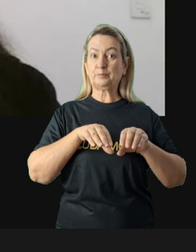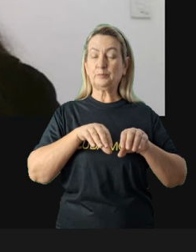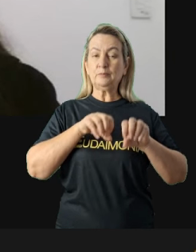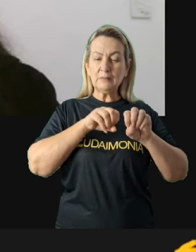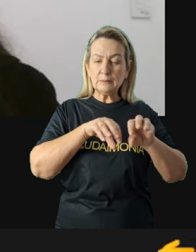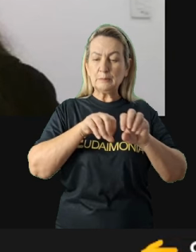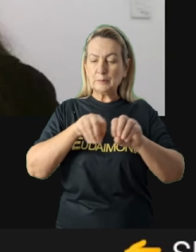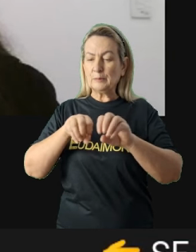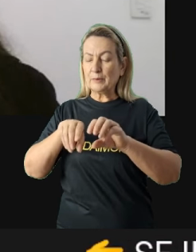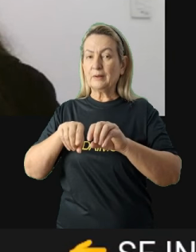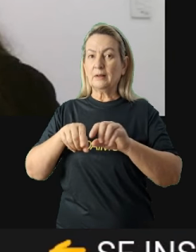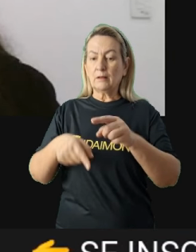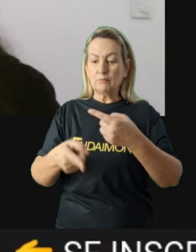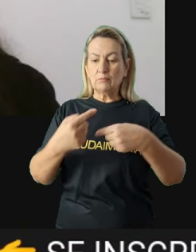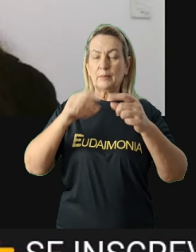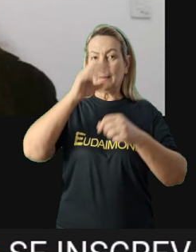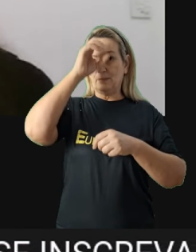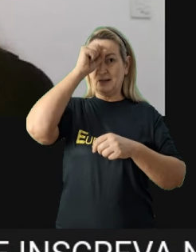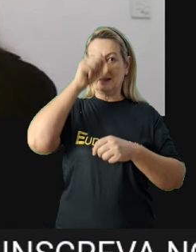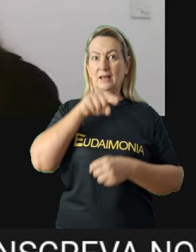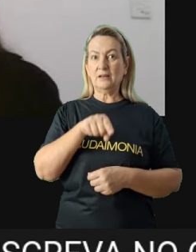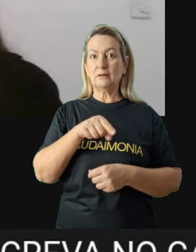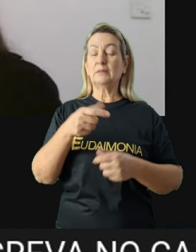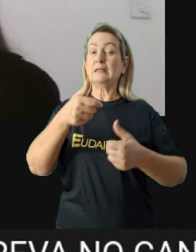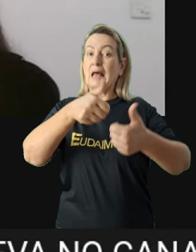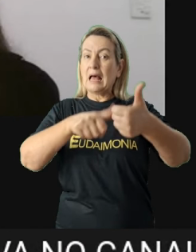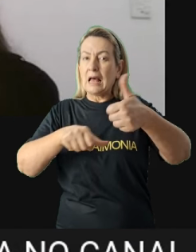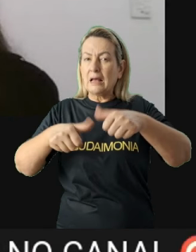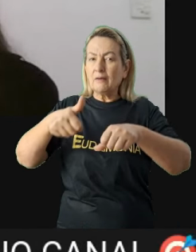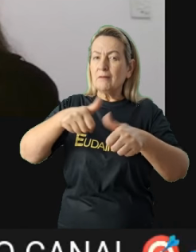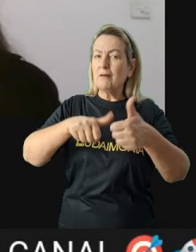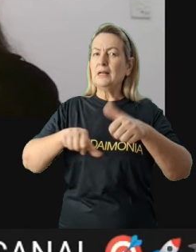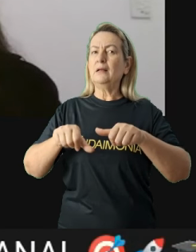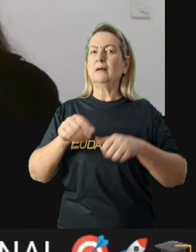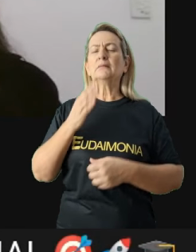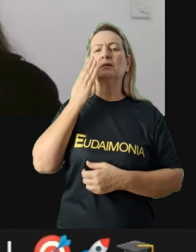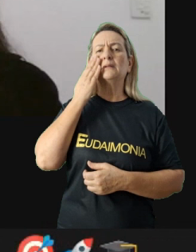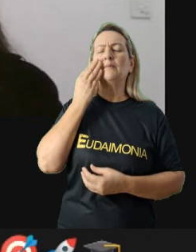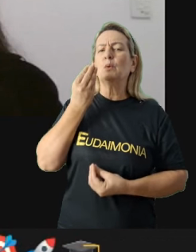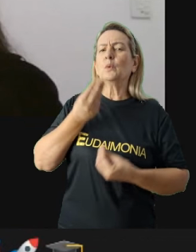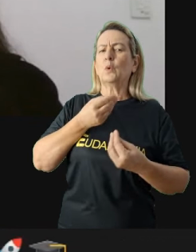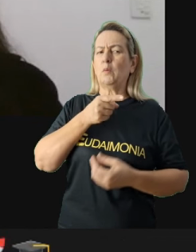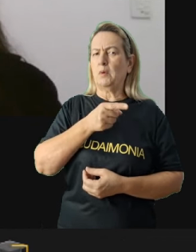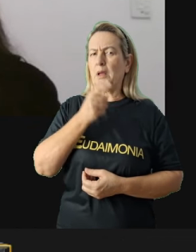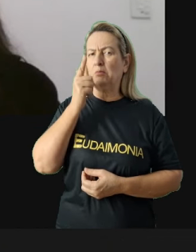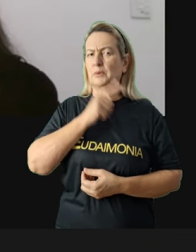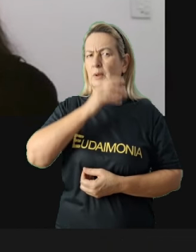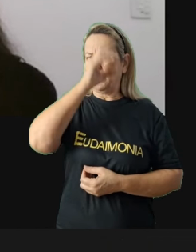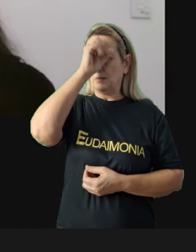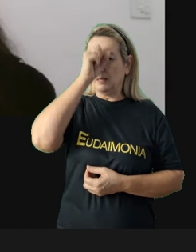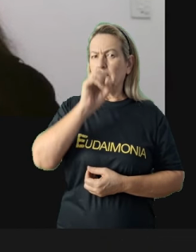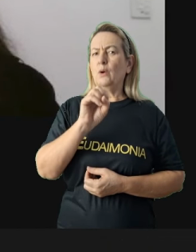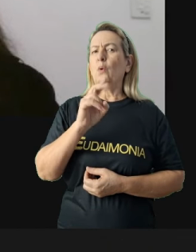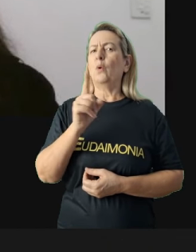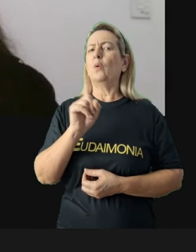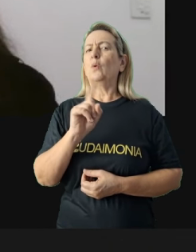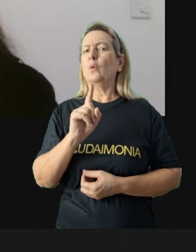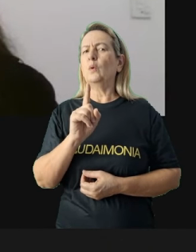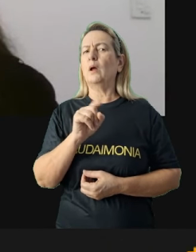ensinando, né? Você está educando, você está levando ensino, aprendizado, enfim, você precisa avaliar isso, você precisa medir, você precisa saber como é